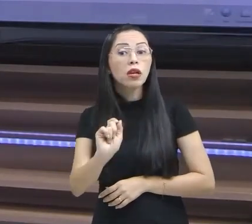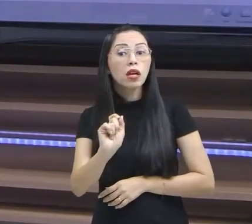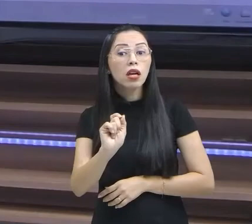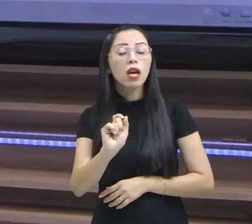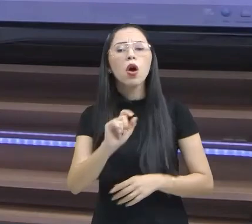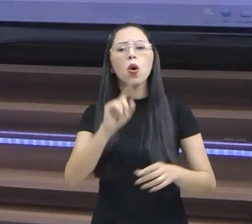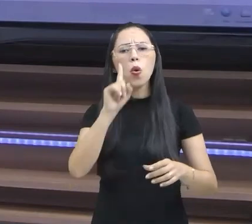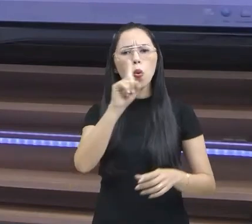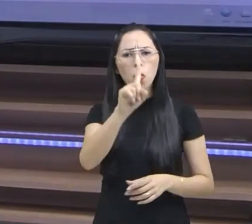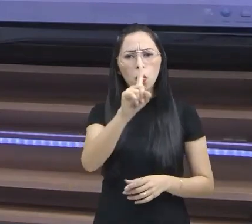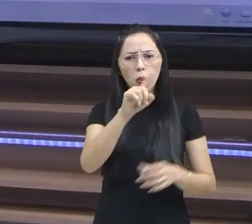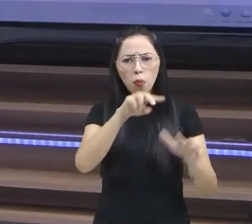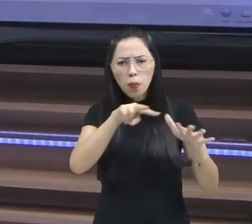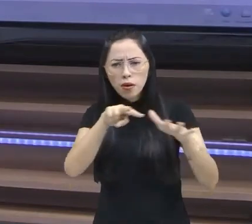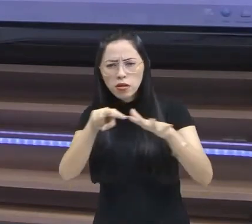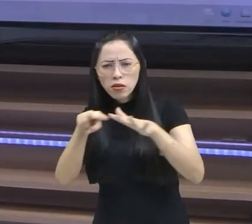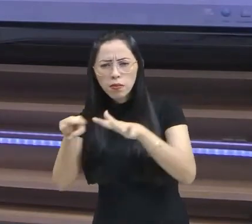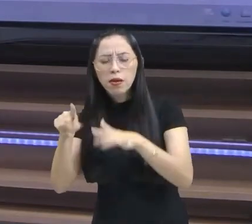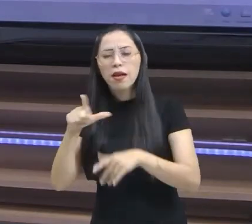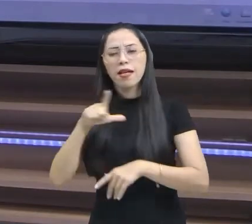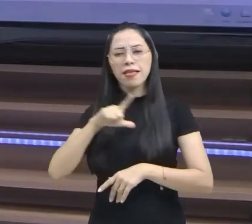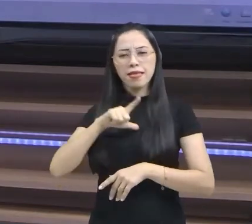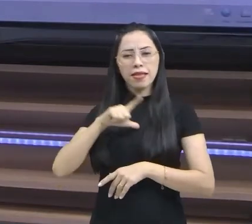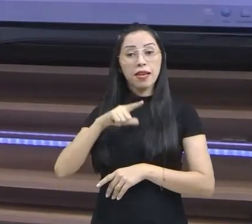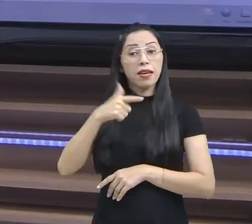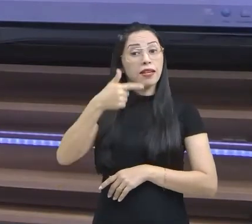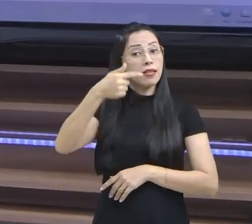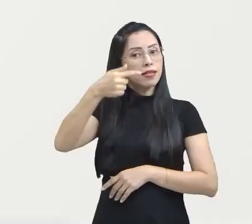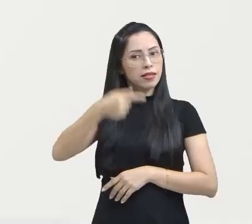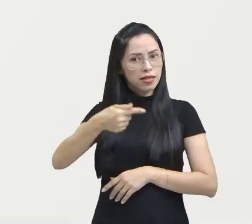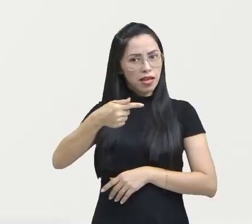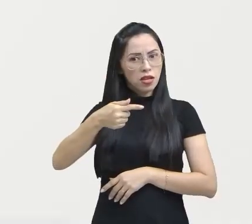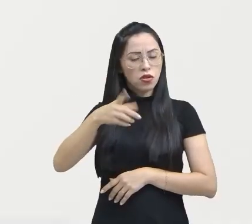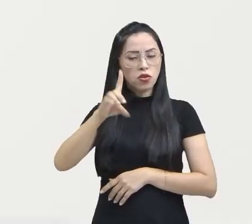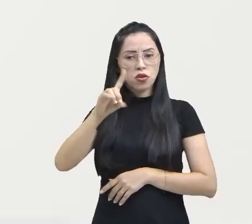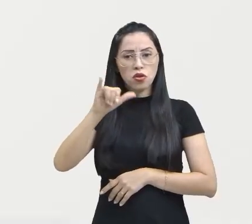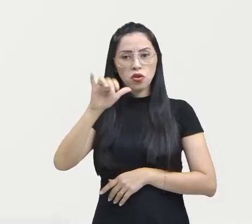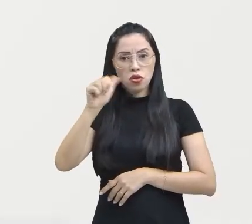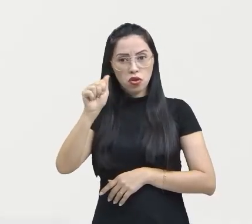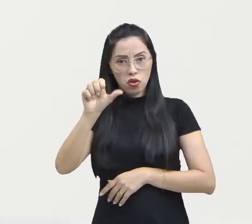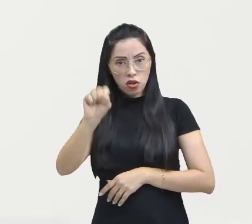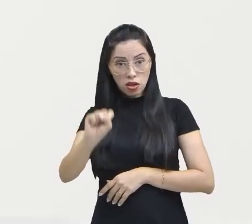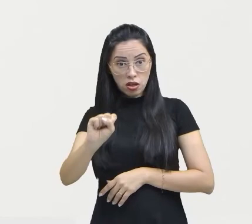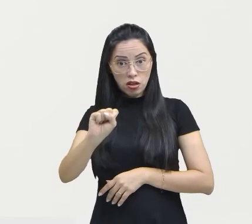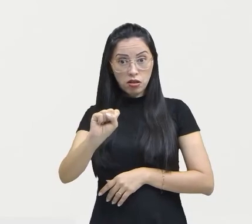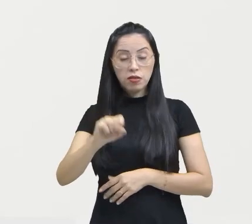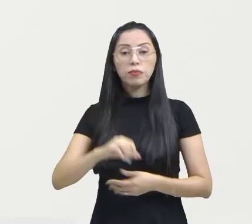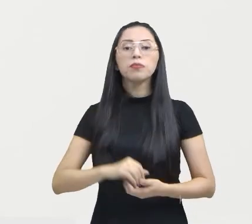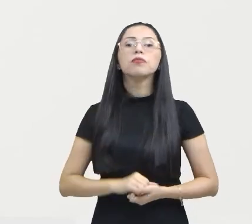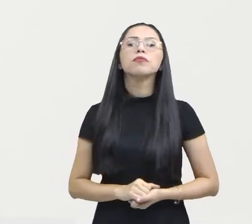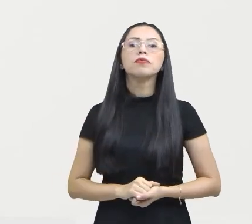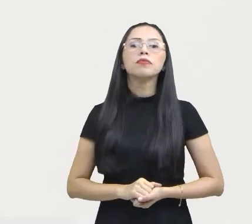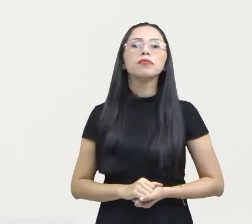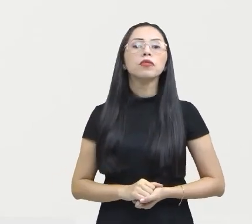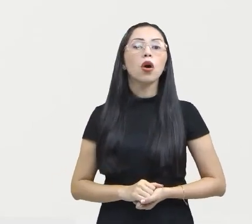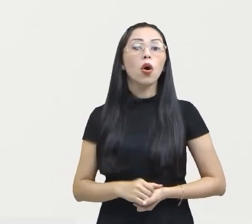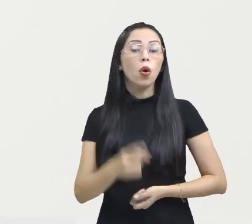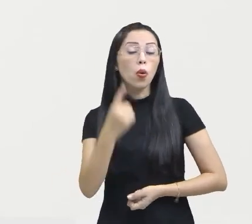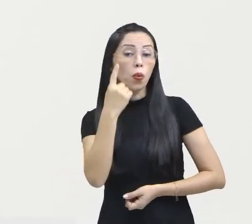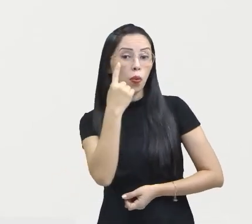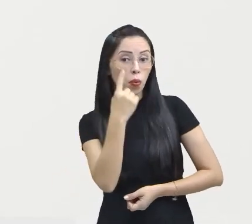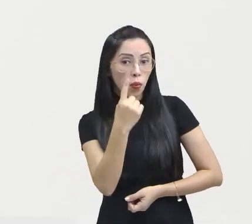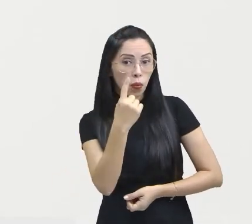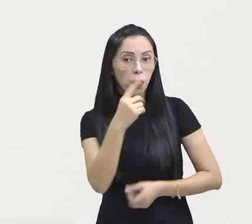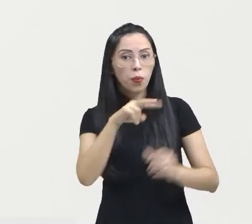7 dias. Lembra disso? Uma semana tem 7 dias. Então, vamos lá. Bom, nós sabemos o seguinte, que